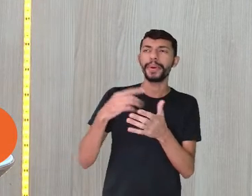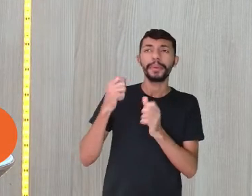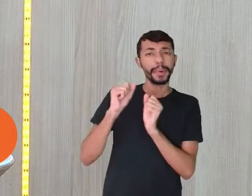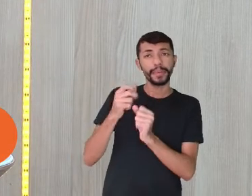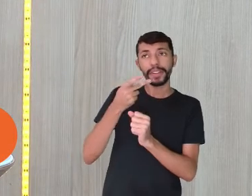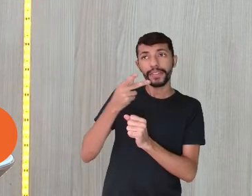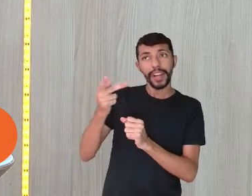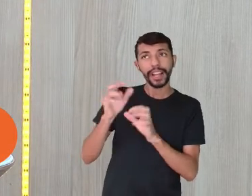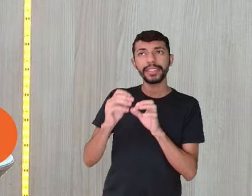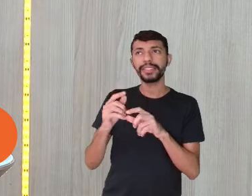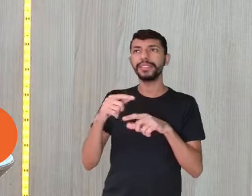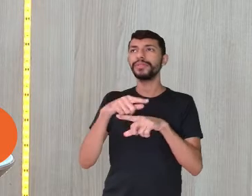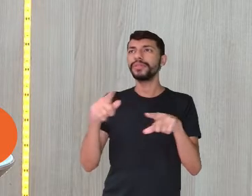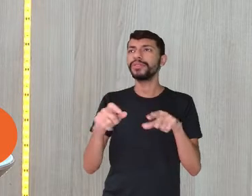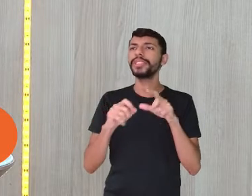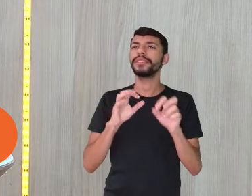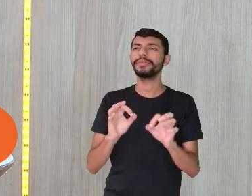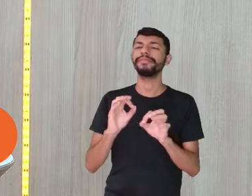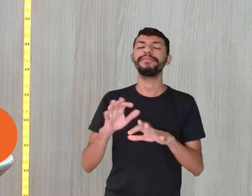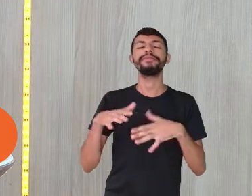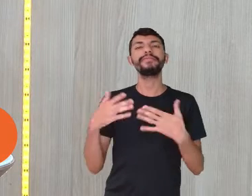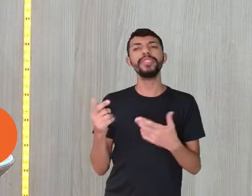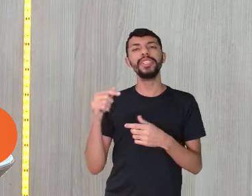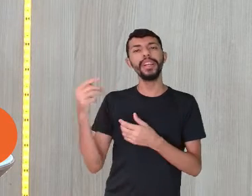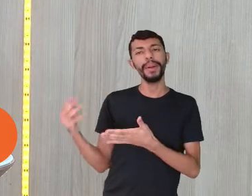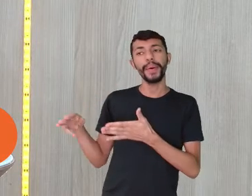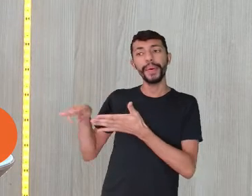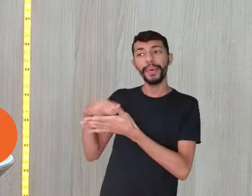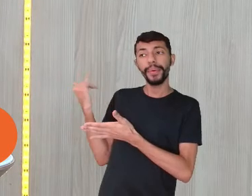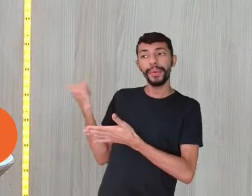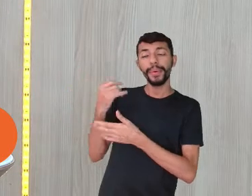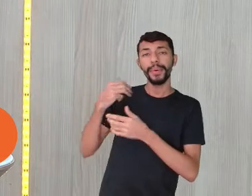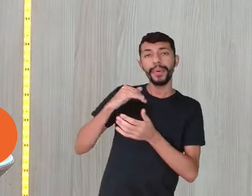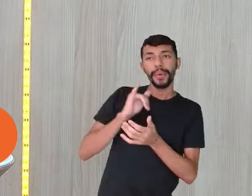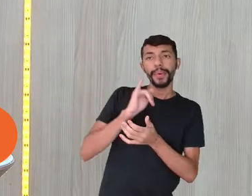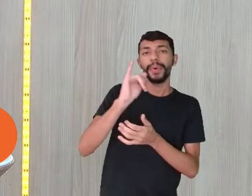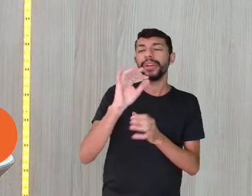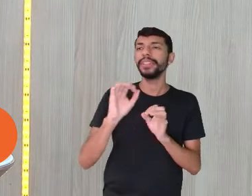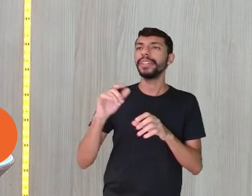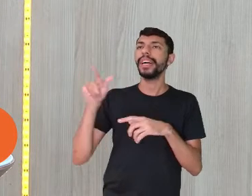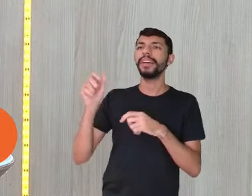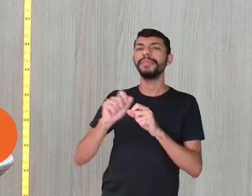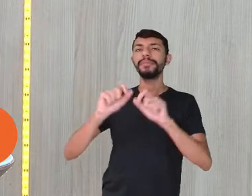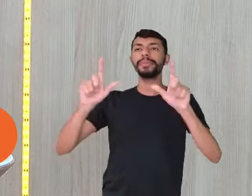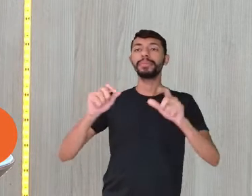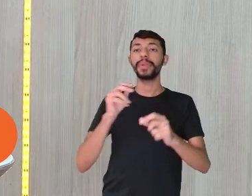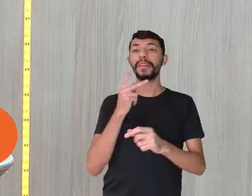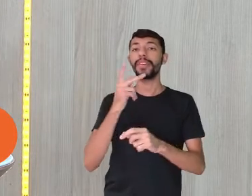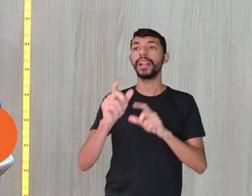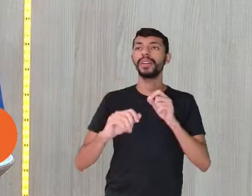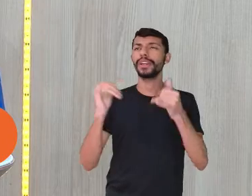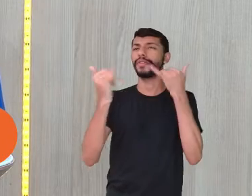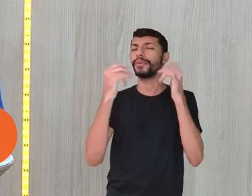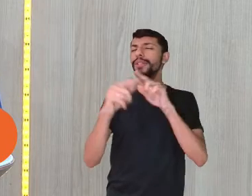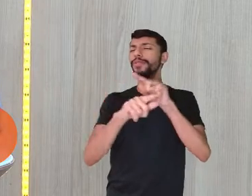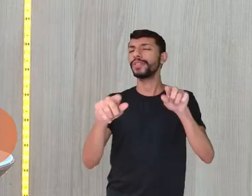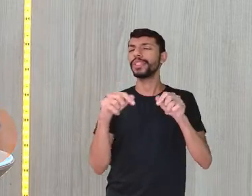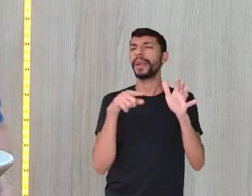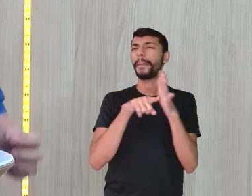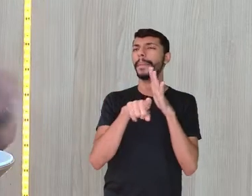Cláudia, gente. É vocês falando, eu passo para ela vai colocar aqui no ao vivo as informações de vocês,